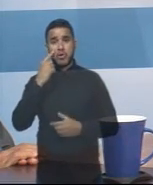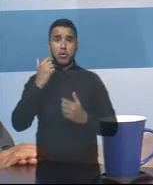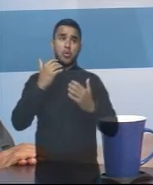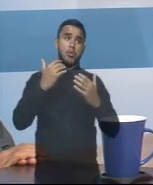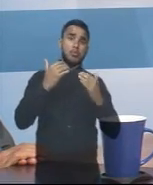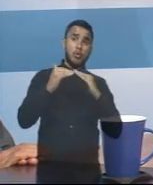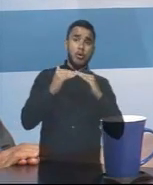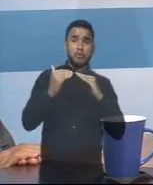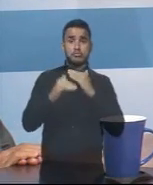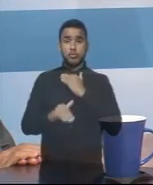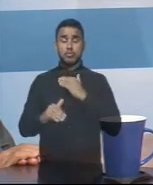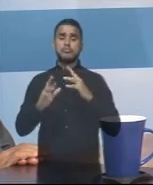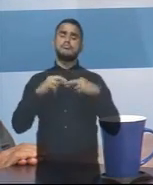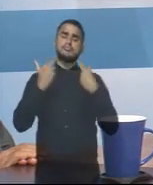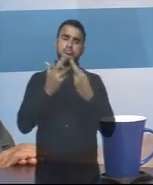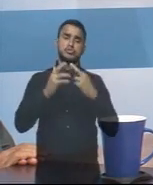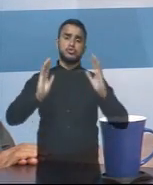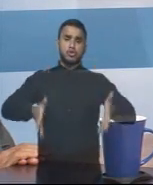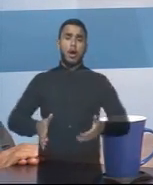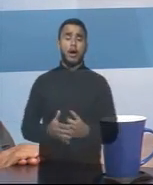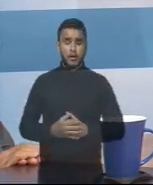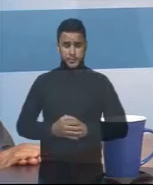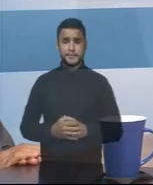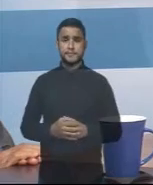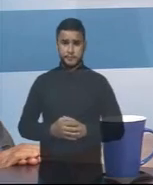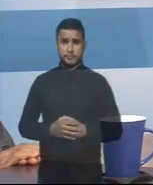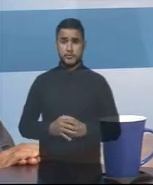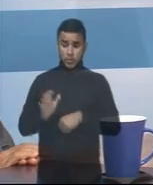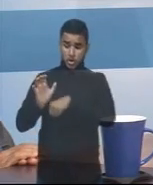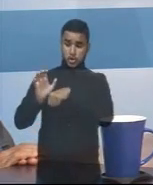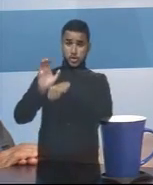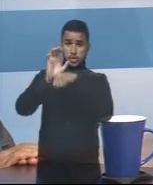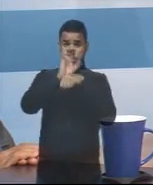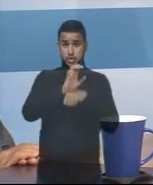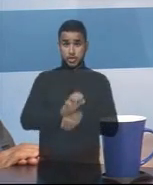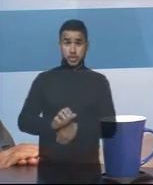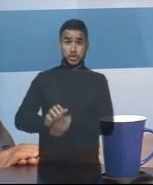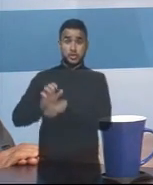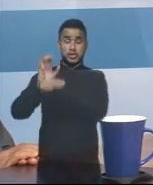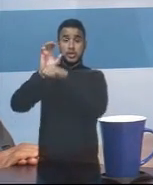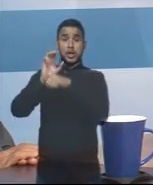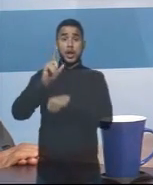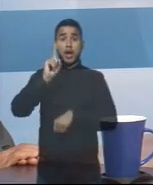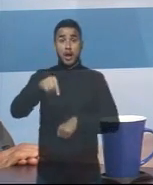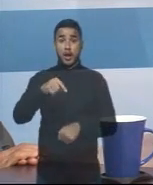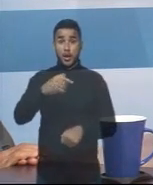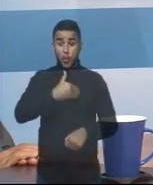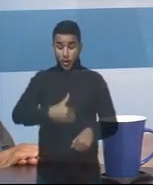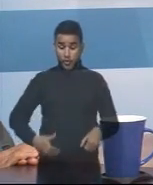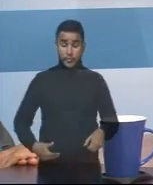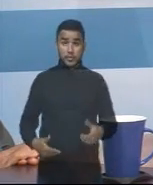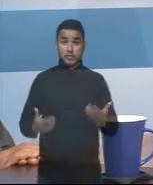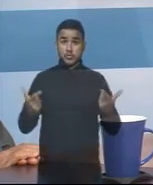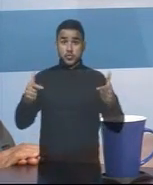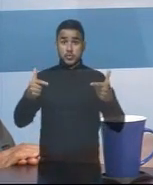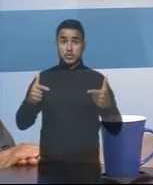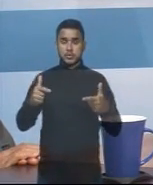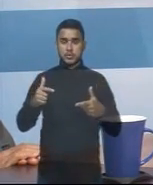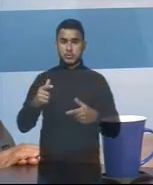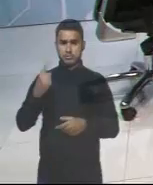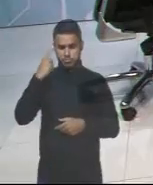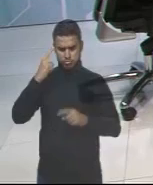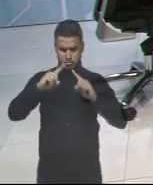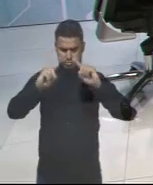mesmos governadores para atribuir responsabilidade ao governo federal por não possuir uma política de